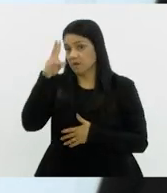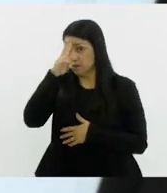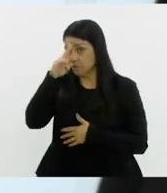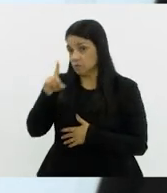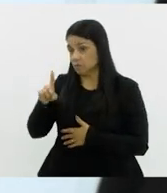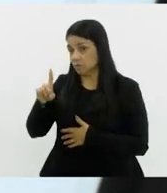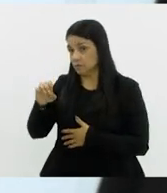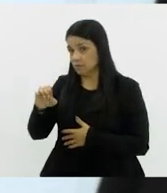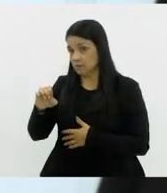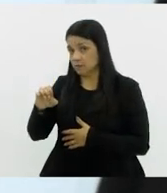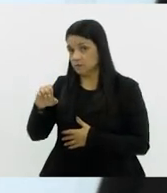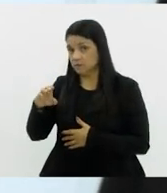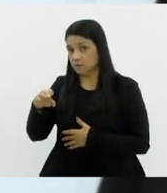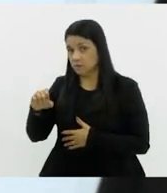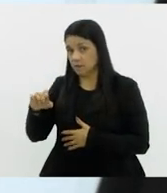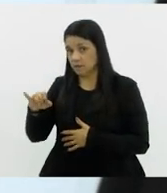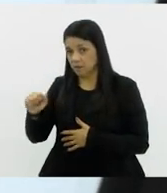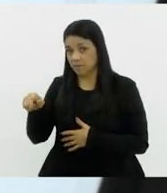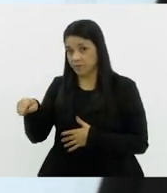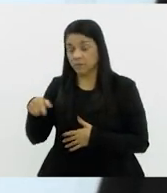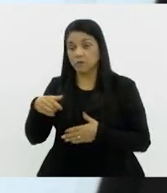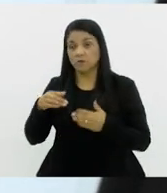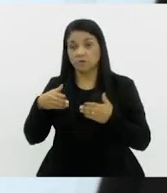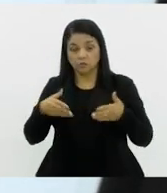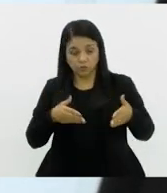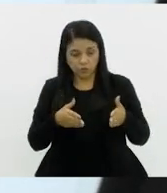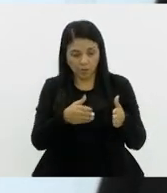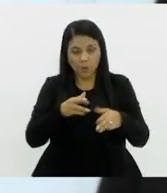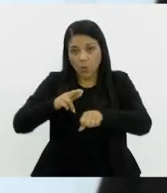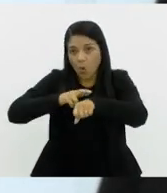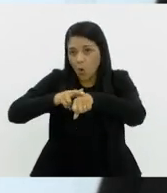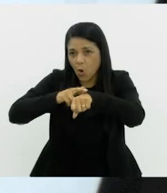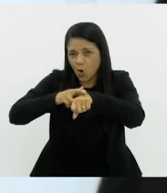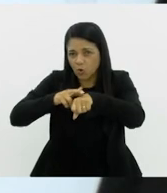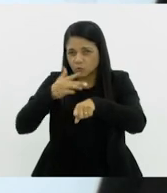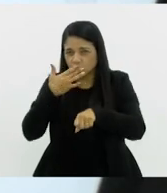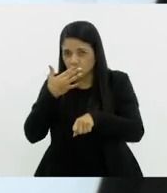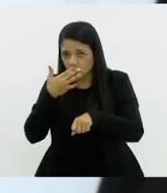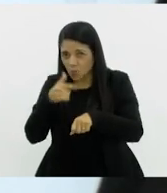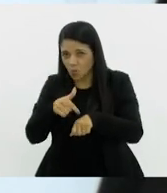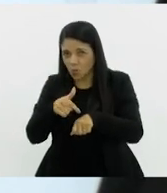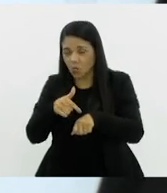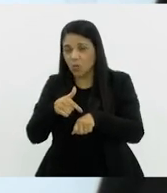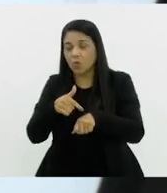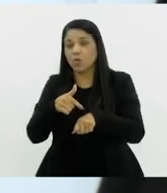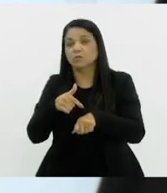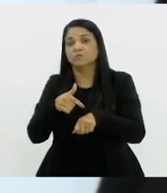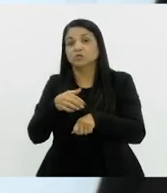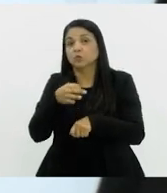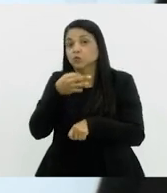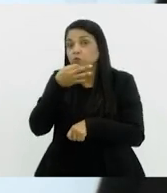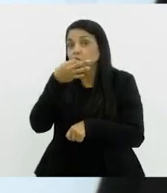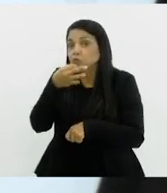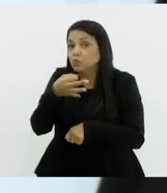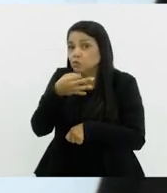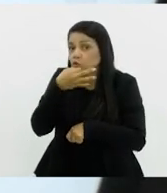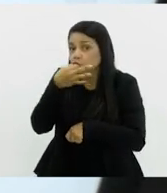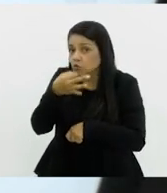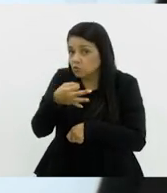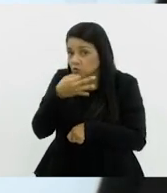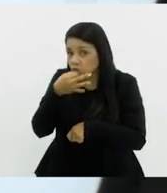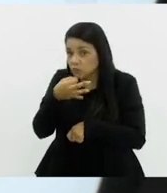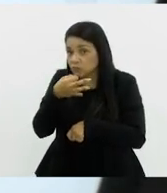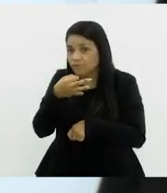presente, essas rotas que estão em roxo, eu vou trazer a legenda depois, são rotas sugeridas. E, portanto,